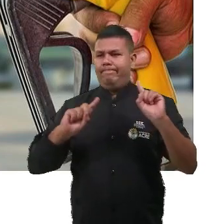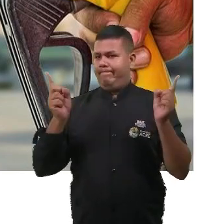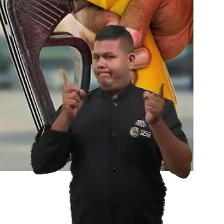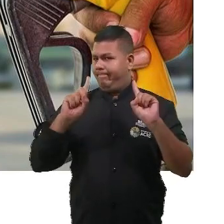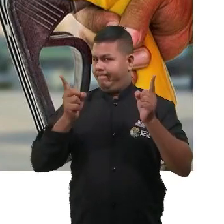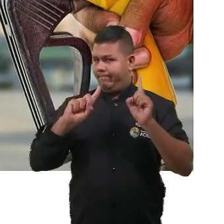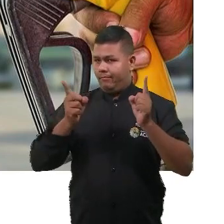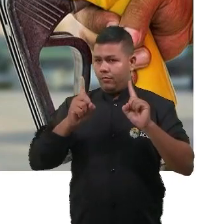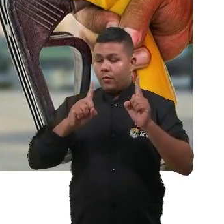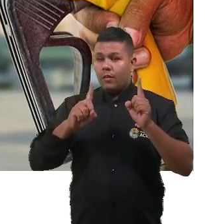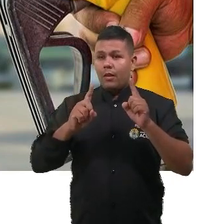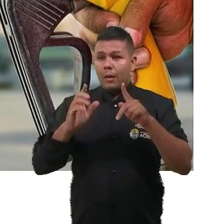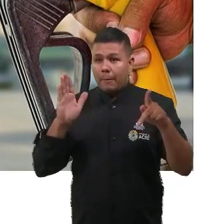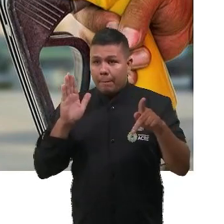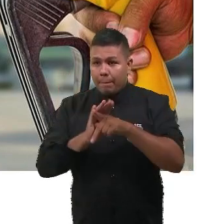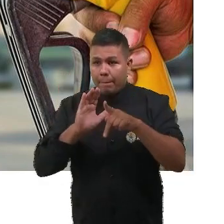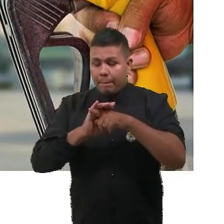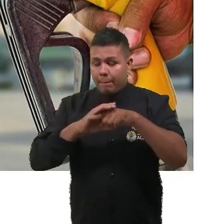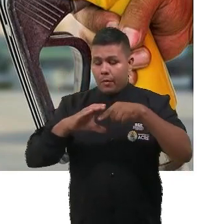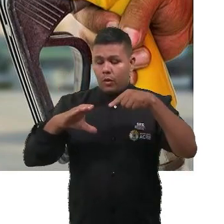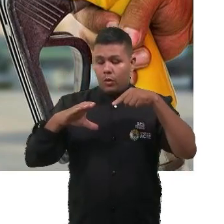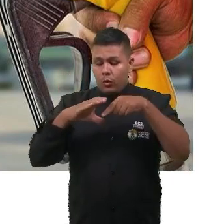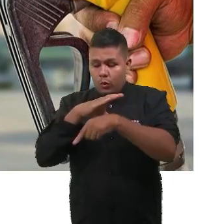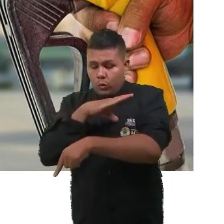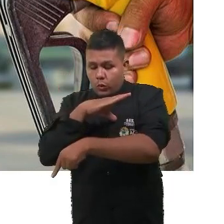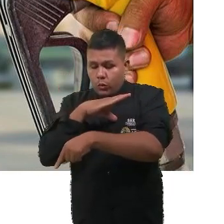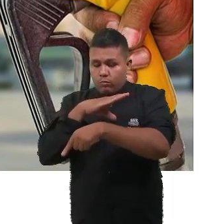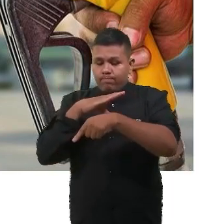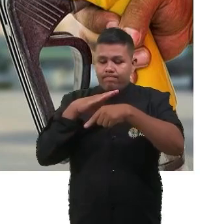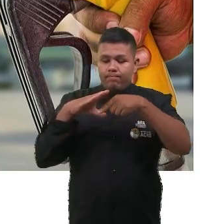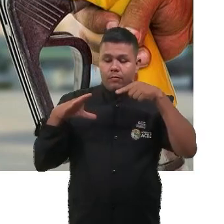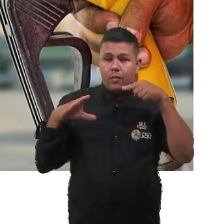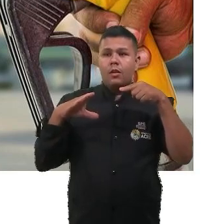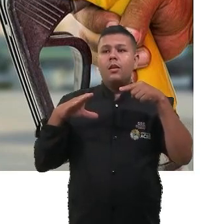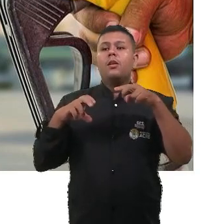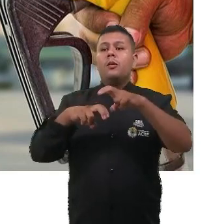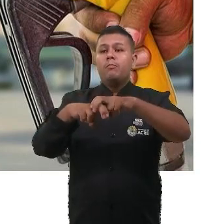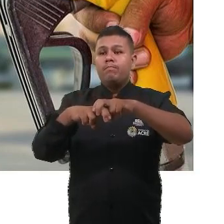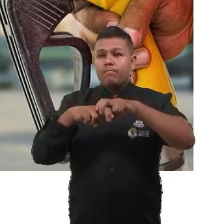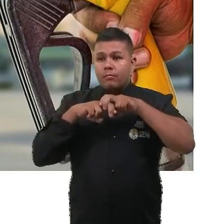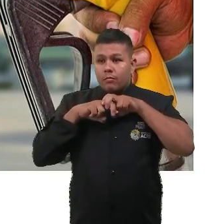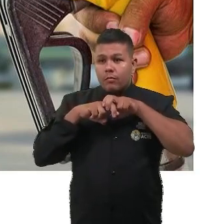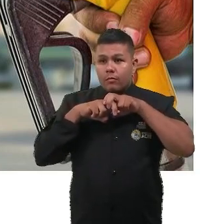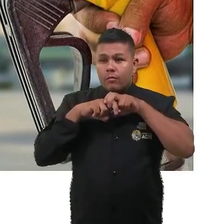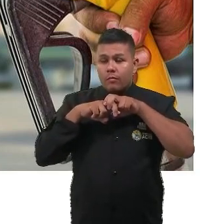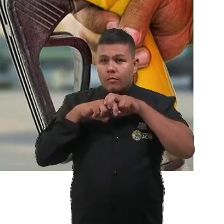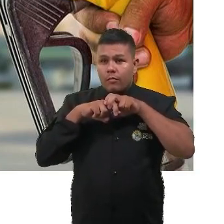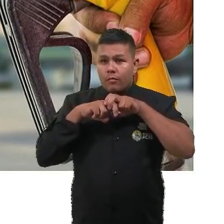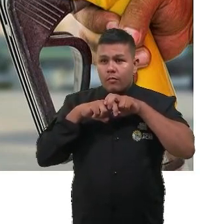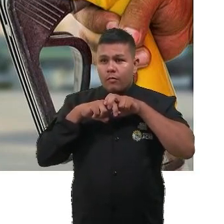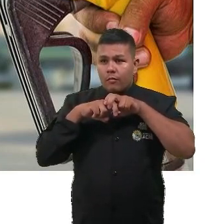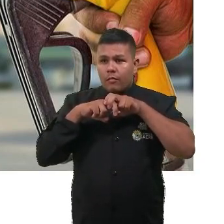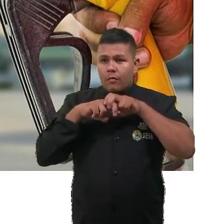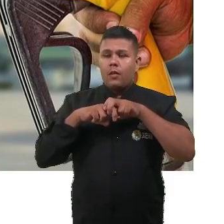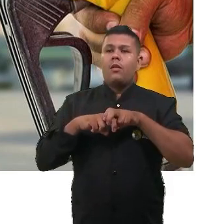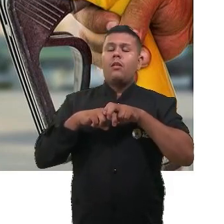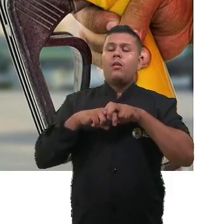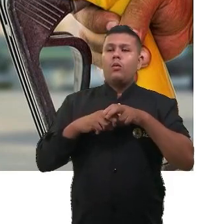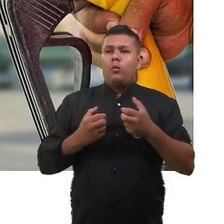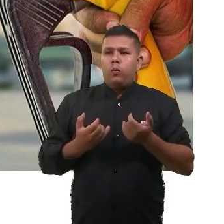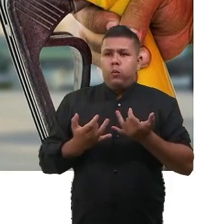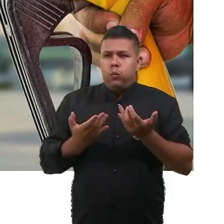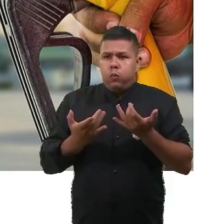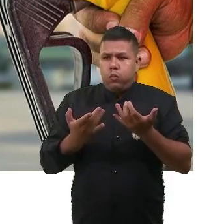é um derivado do petróleo, ela é um combustível fóssil e por isso, pessoal, que quando ocorre a queima